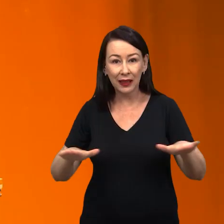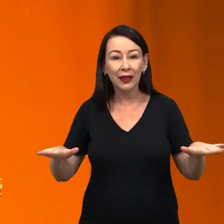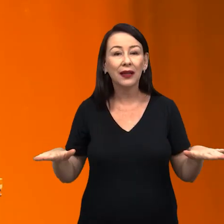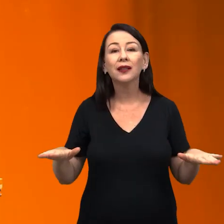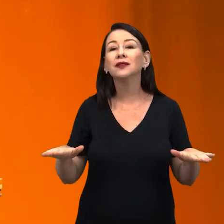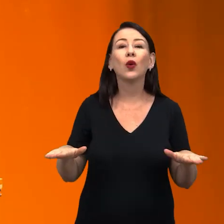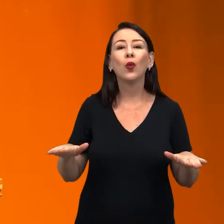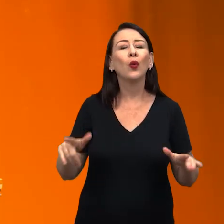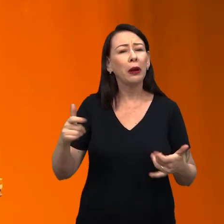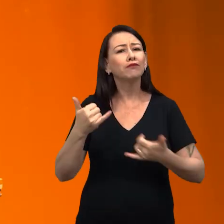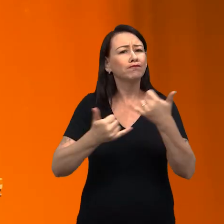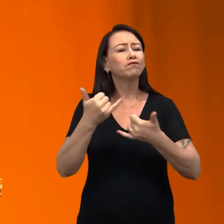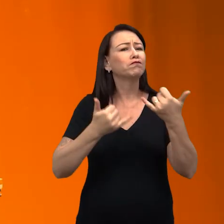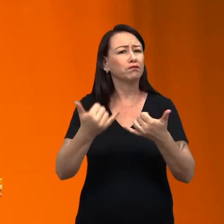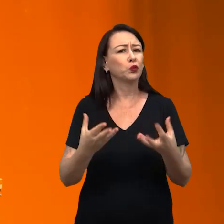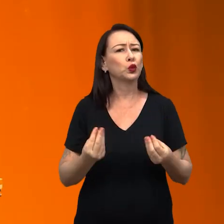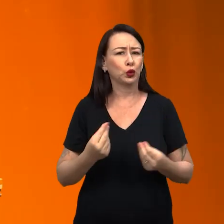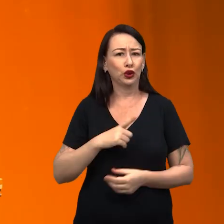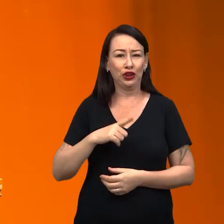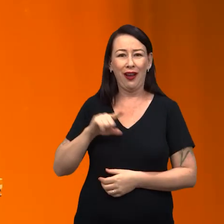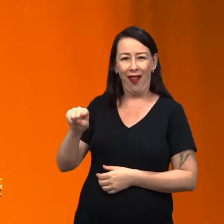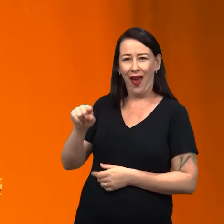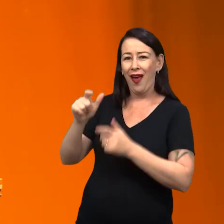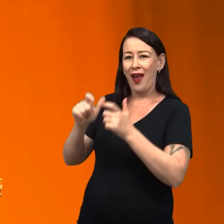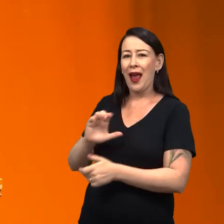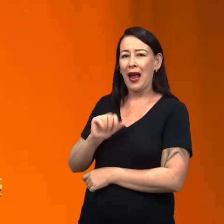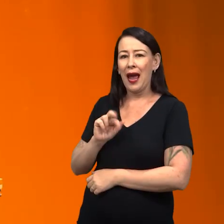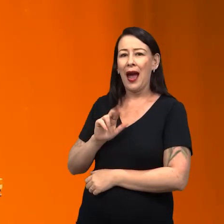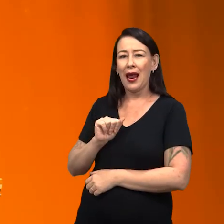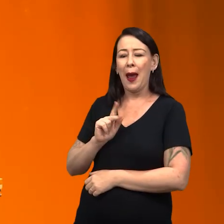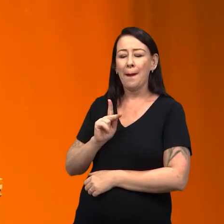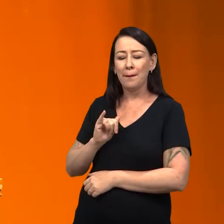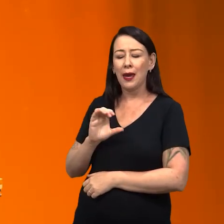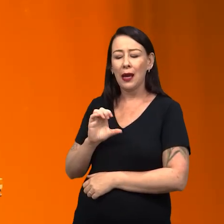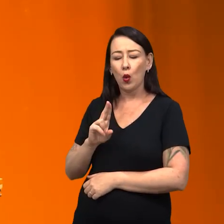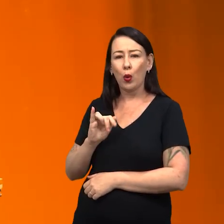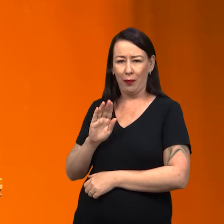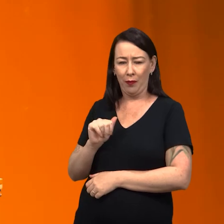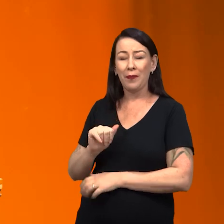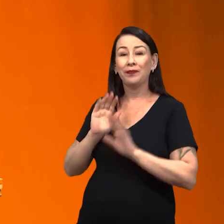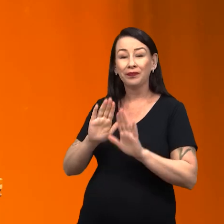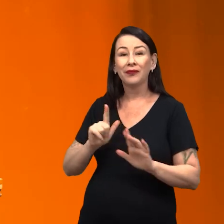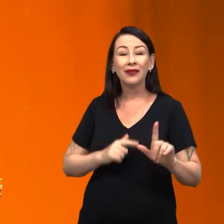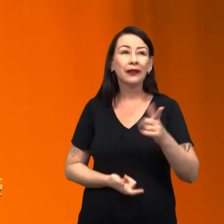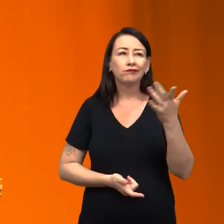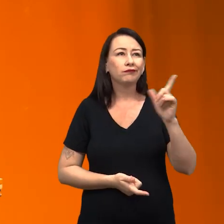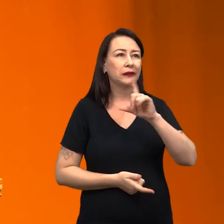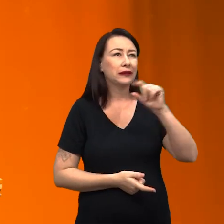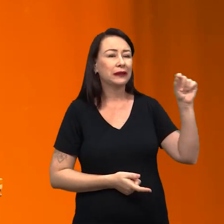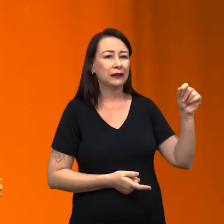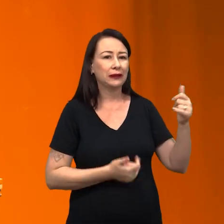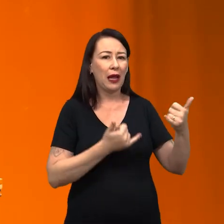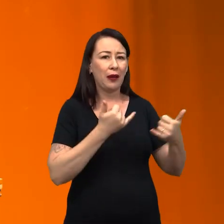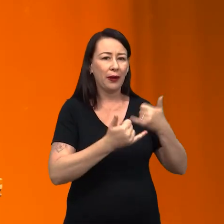brincavam muito. Mas de 100 brincadeiras que elas tinham, uma tinha